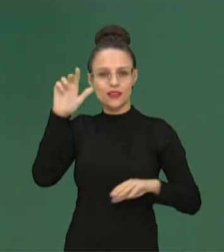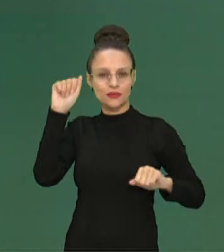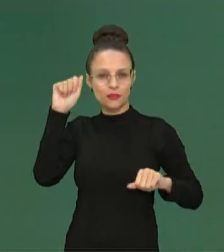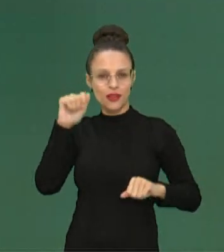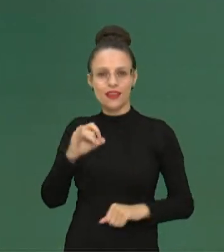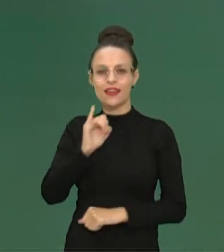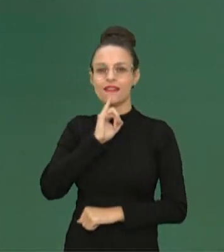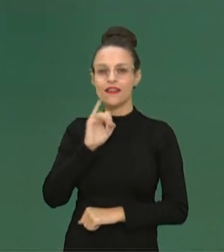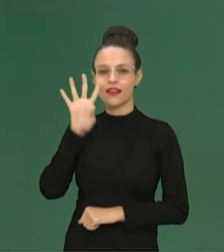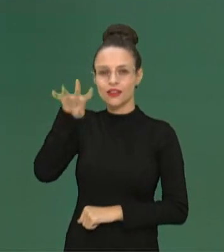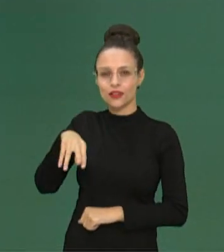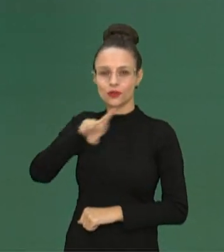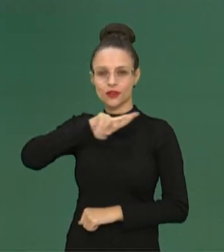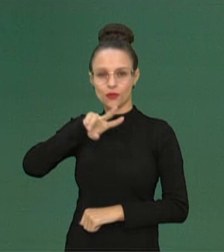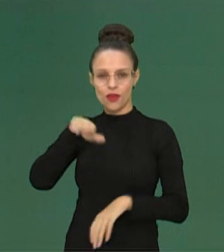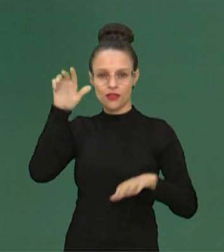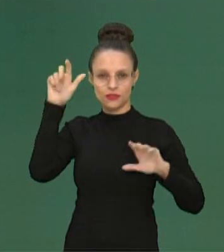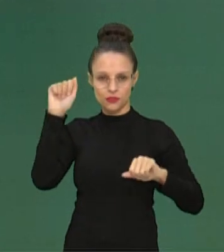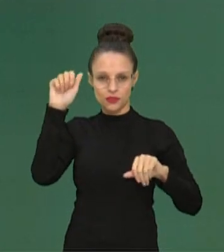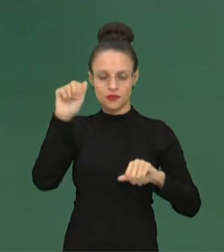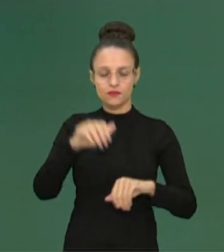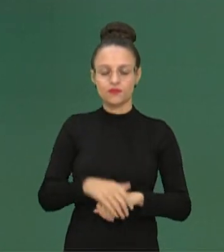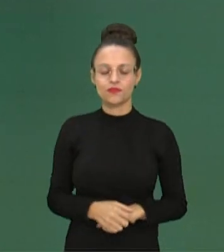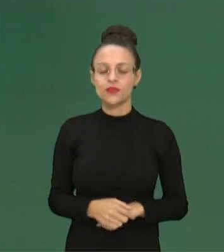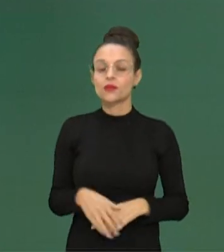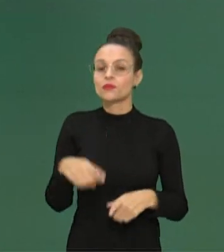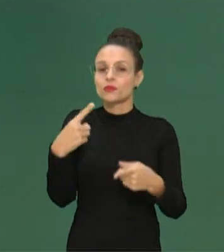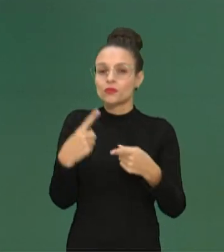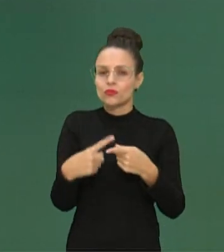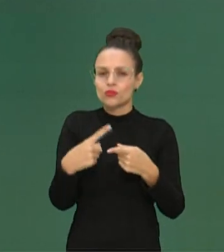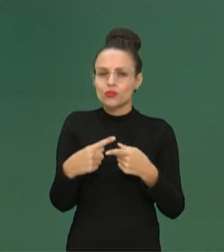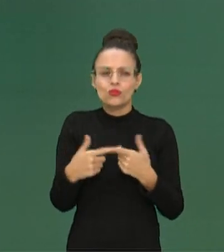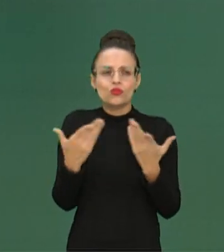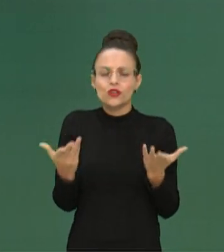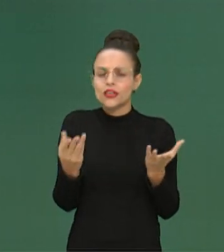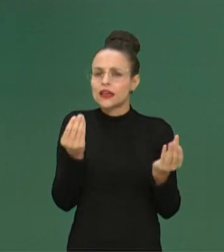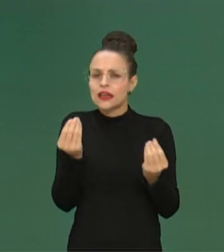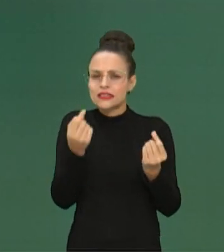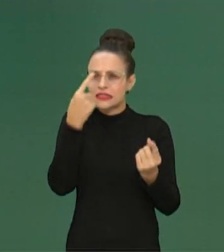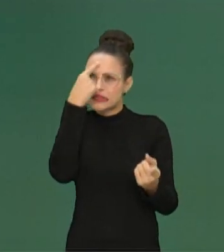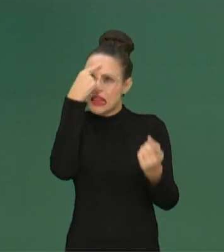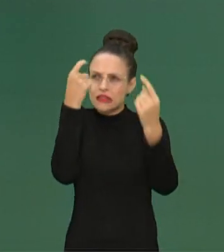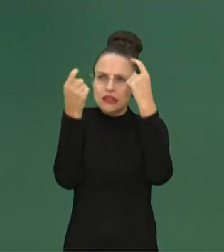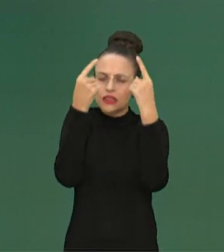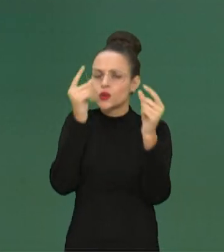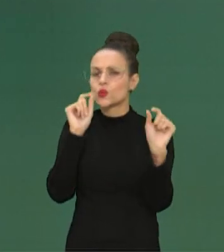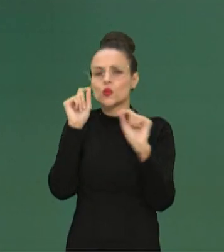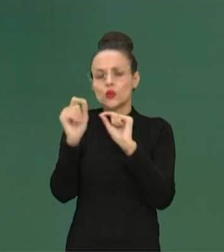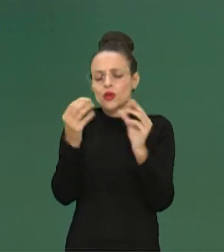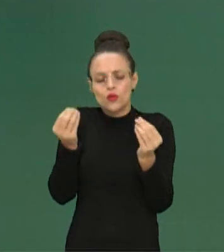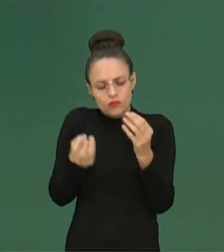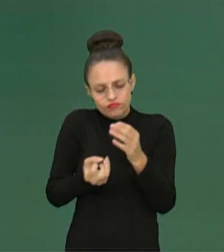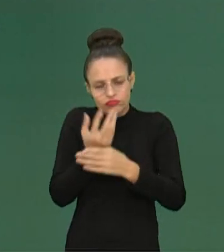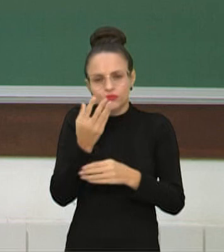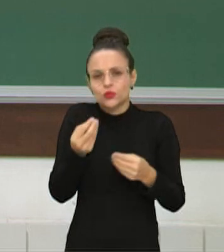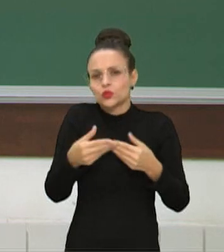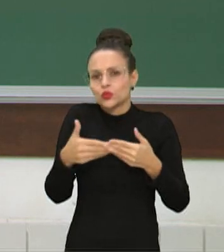é Espanha. Por que isso? De onde vêm essas ideias? De onde vêm essas ideias?